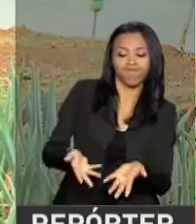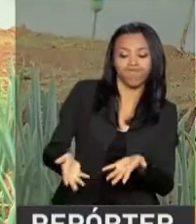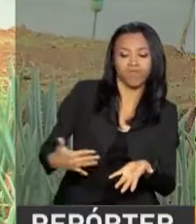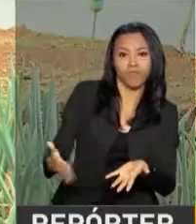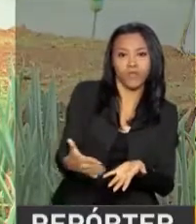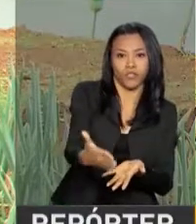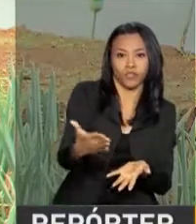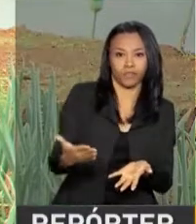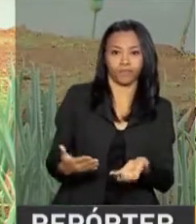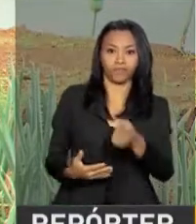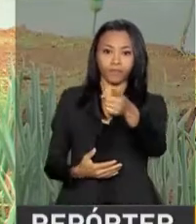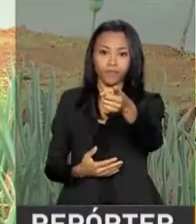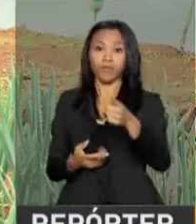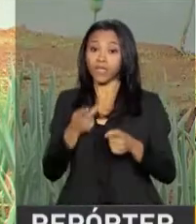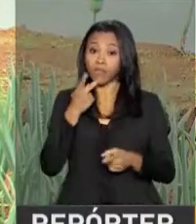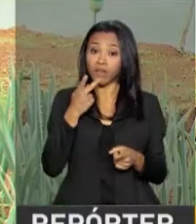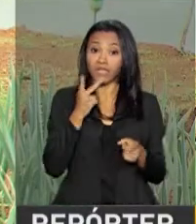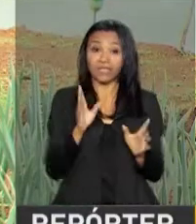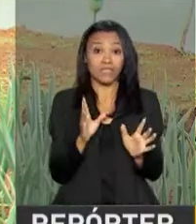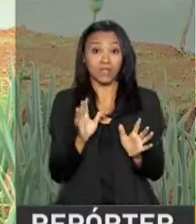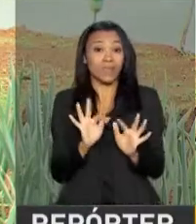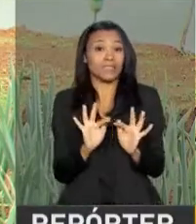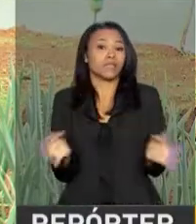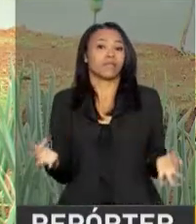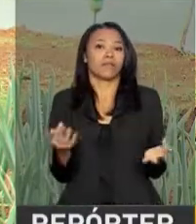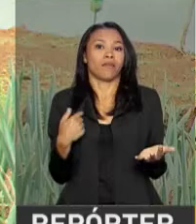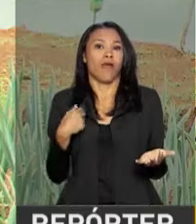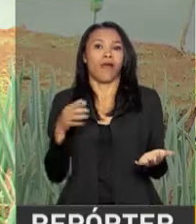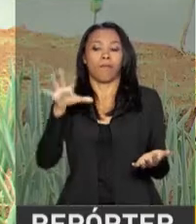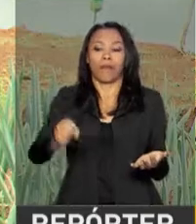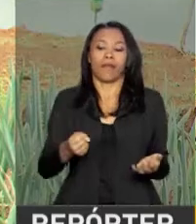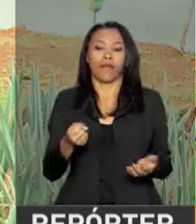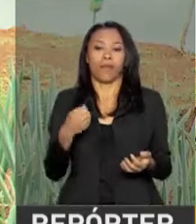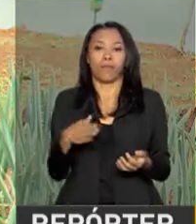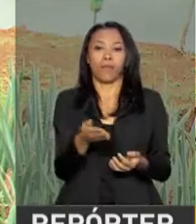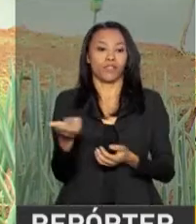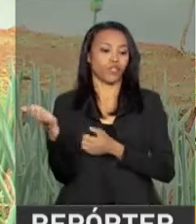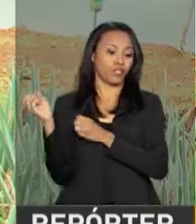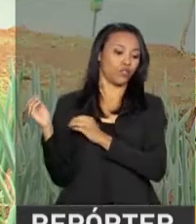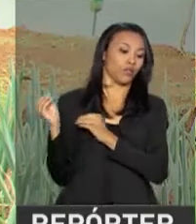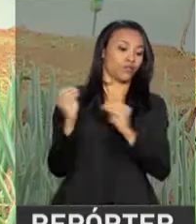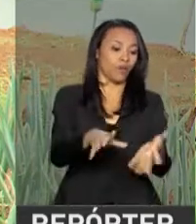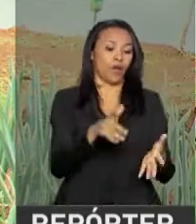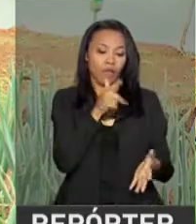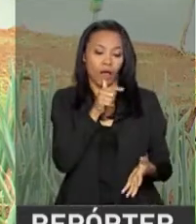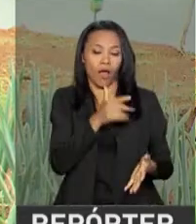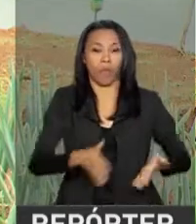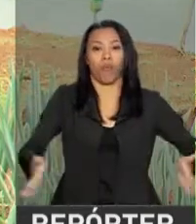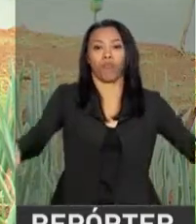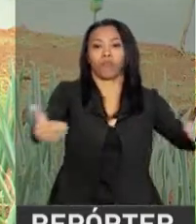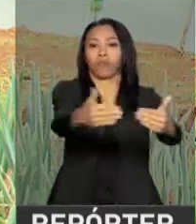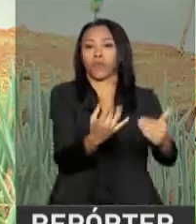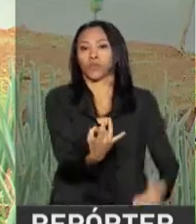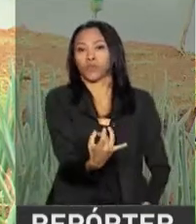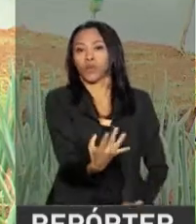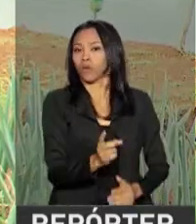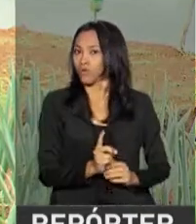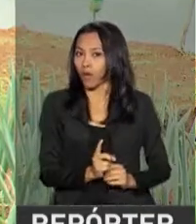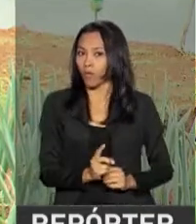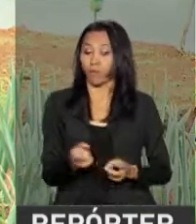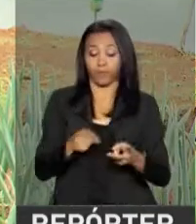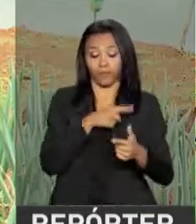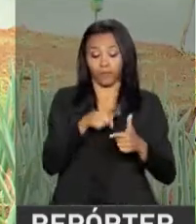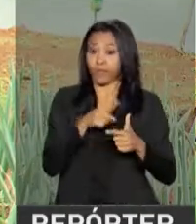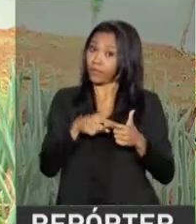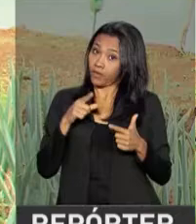se de um bioma extremamente delicado não é simplesmente você pegar o peixe jogar dentro da água que ele vai se criar sozinho segundo você